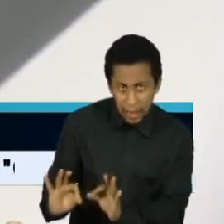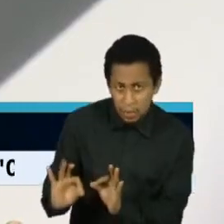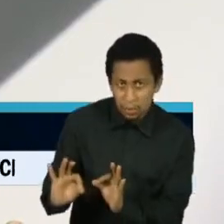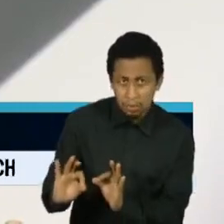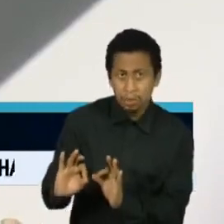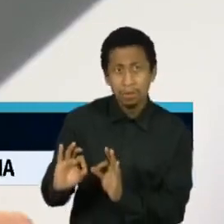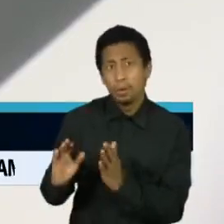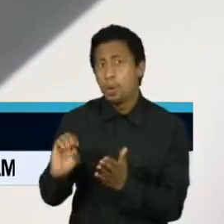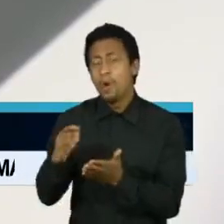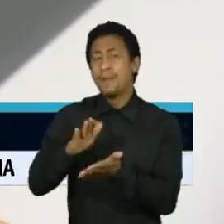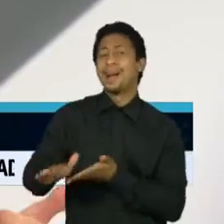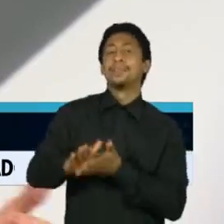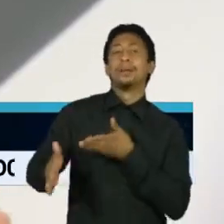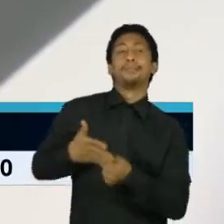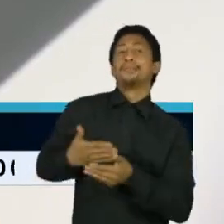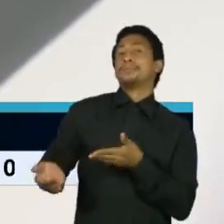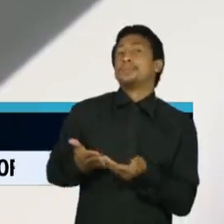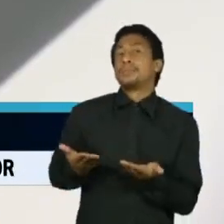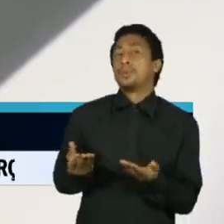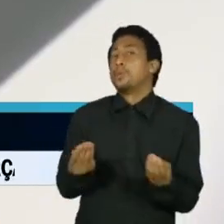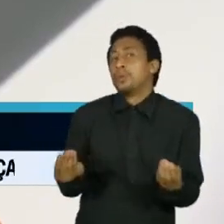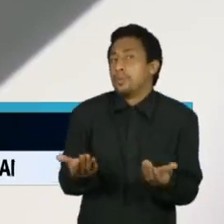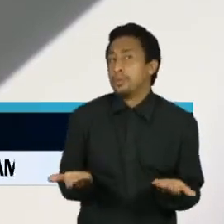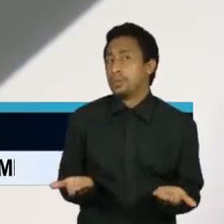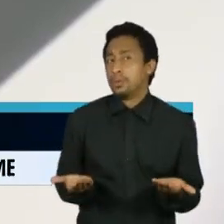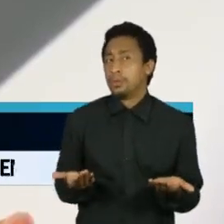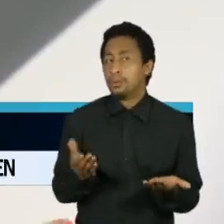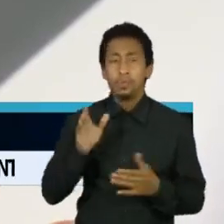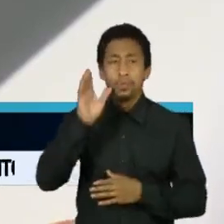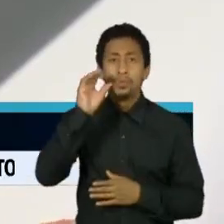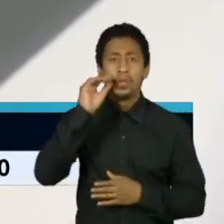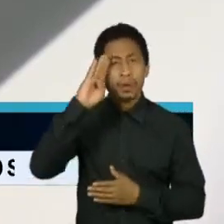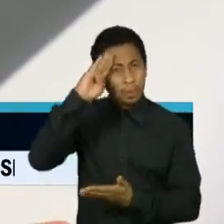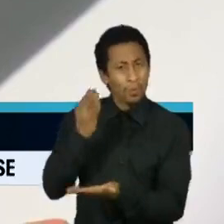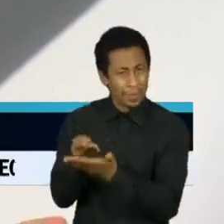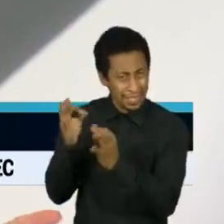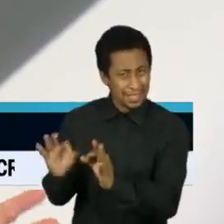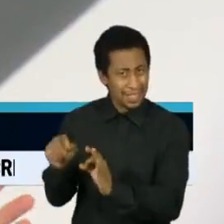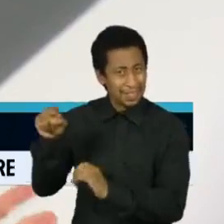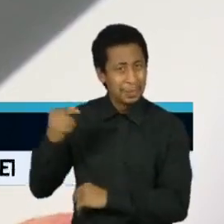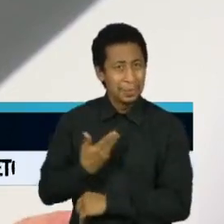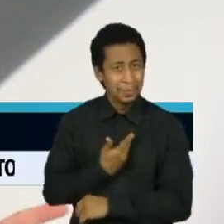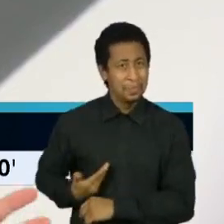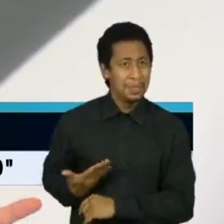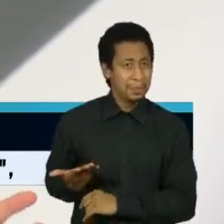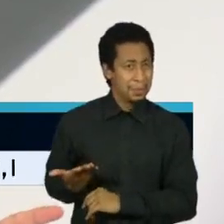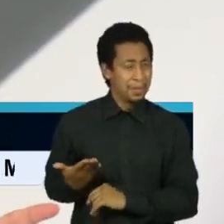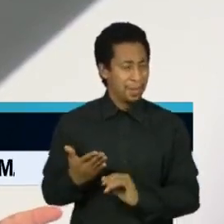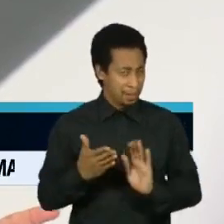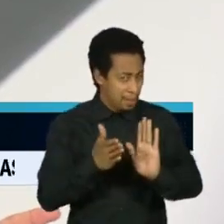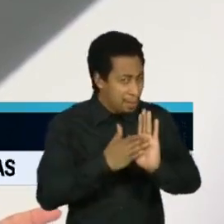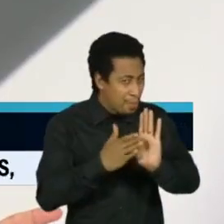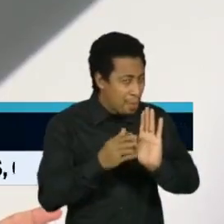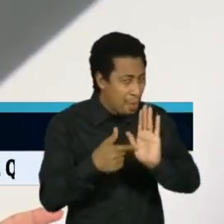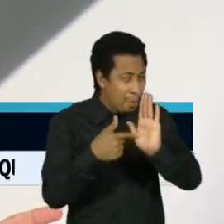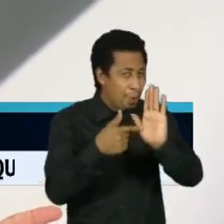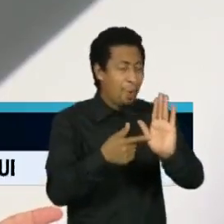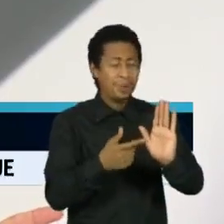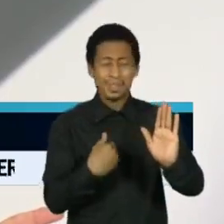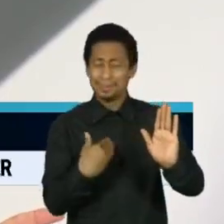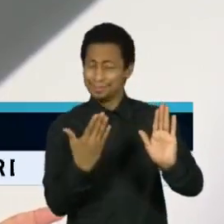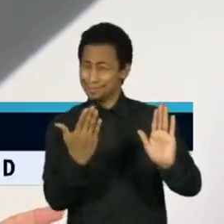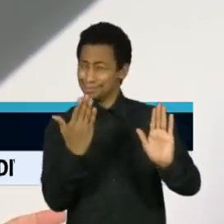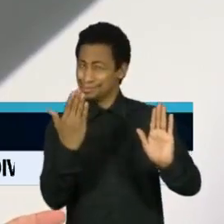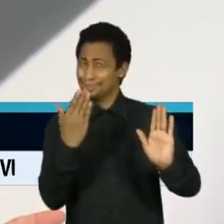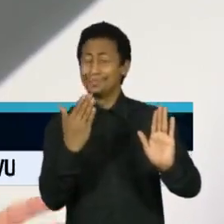um grande rendimento, e que vai usar para esse fim? Eu, assim, essas propostas, sempre quem se